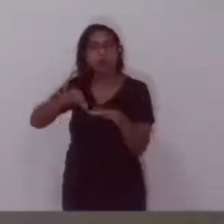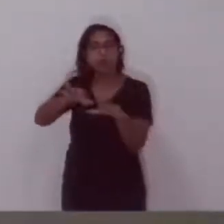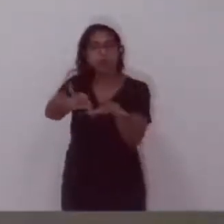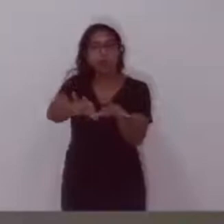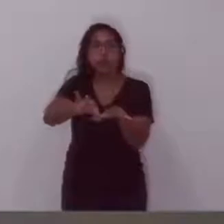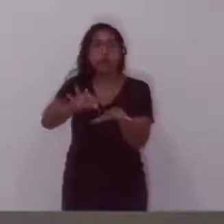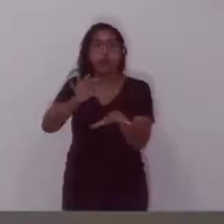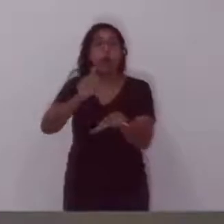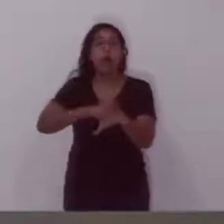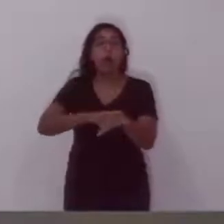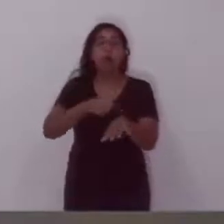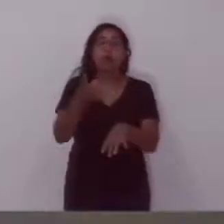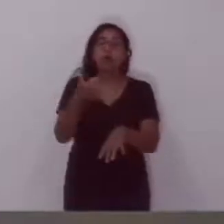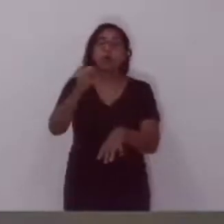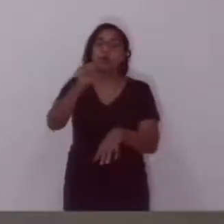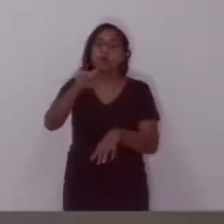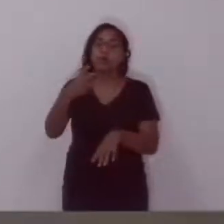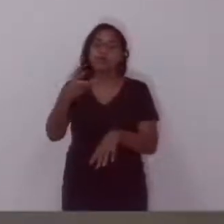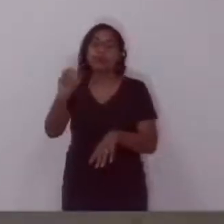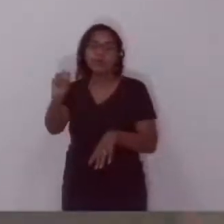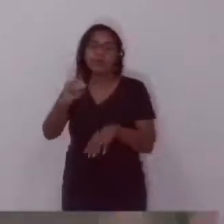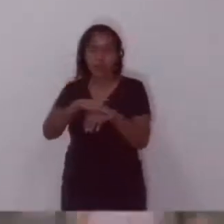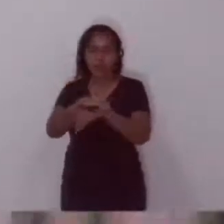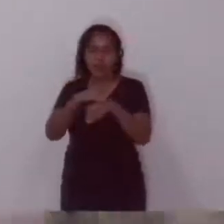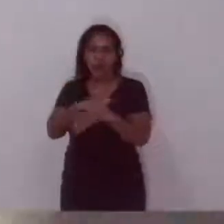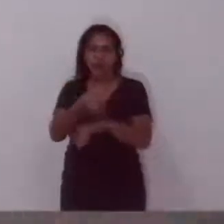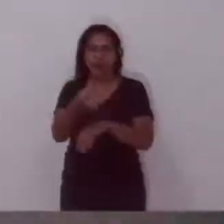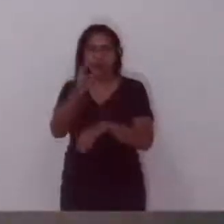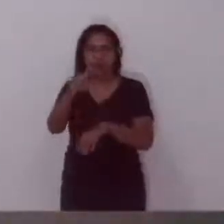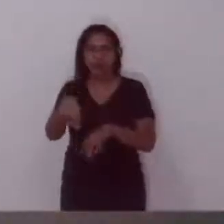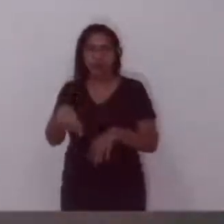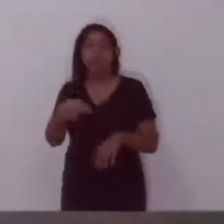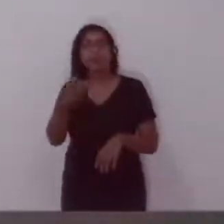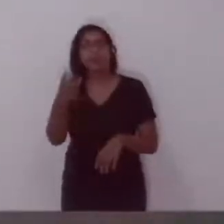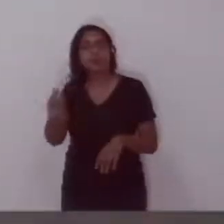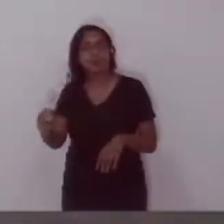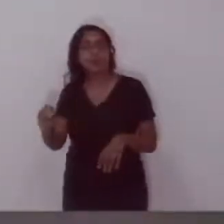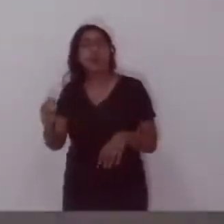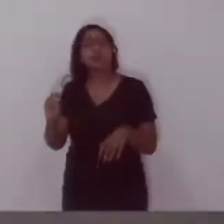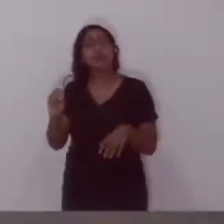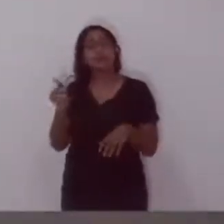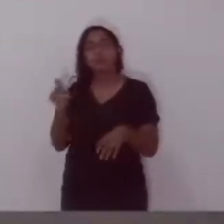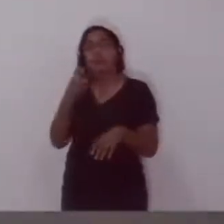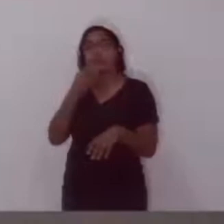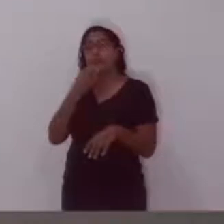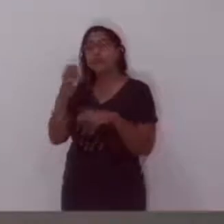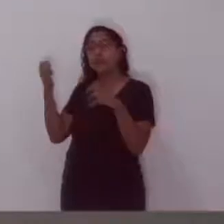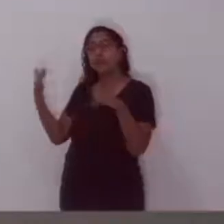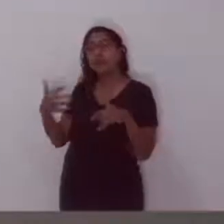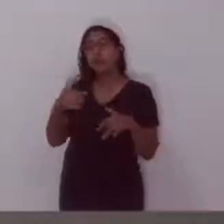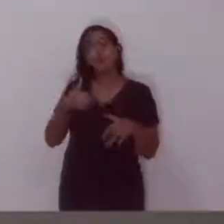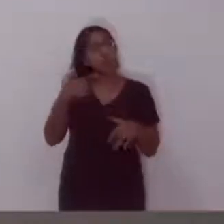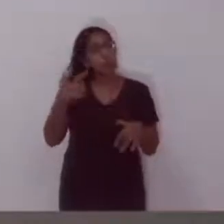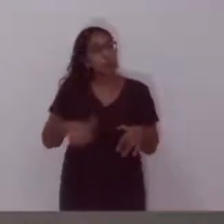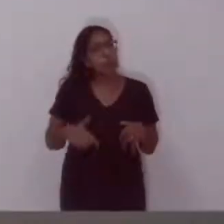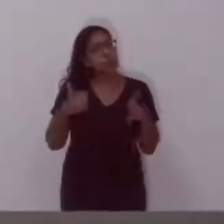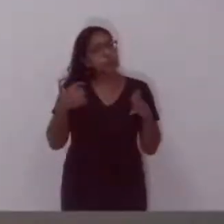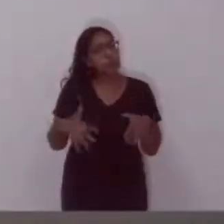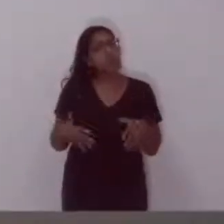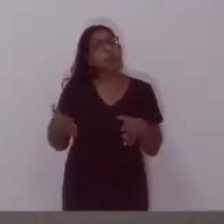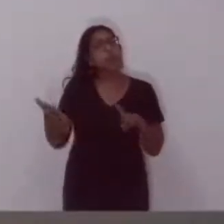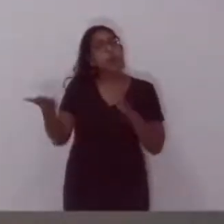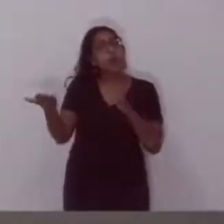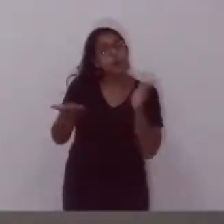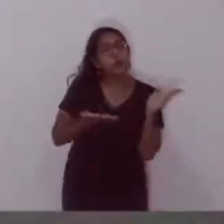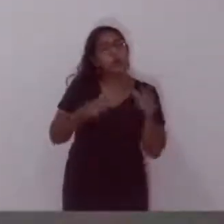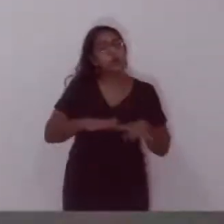é aberto a todo o público, não é? Reforço o convite do vereador Valdir, porque é tão importante a gente repensar as